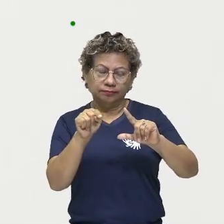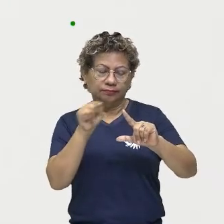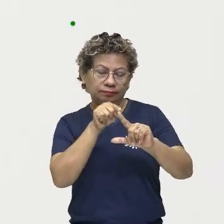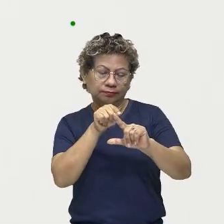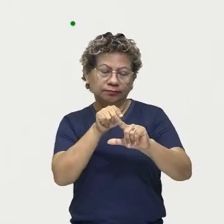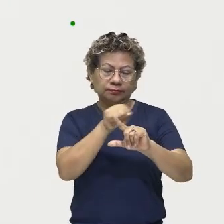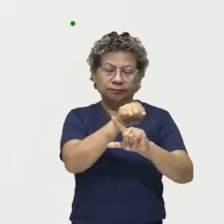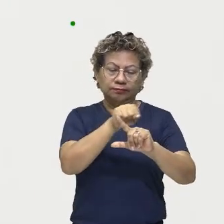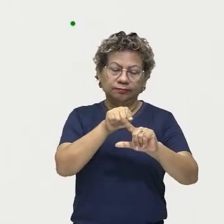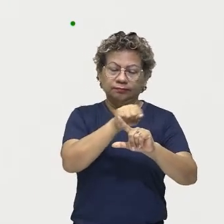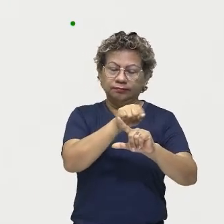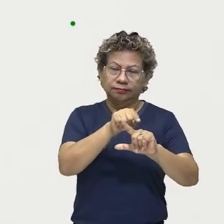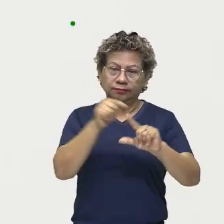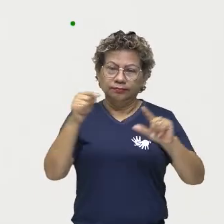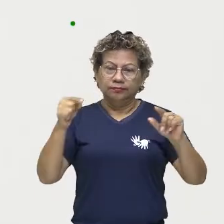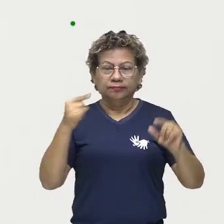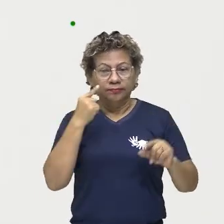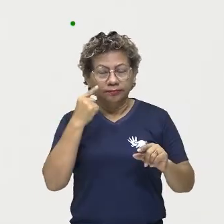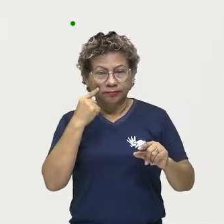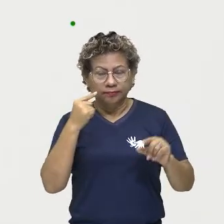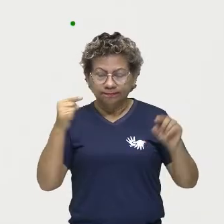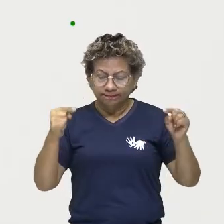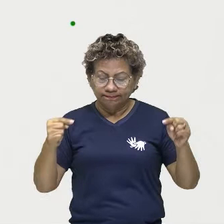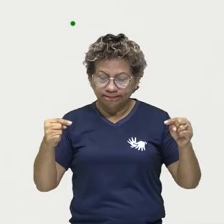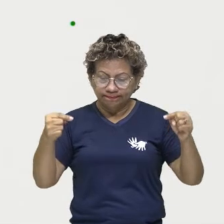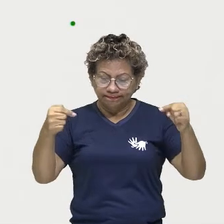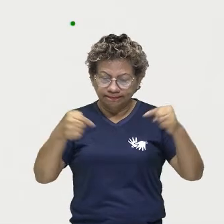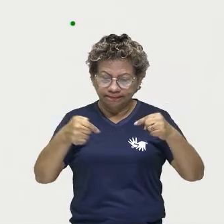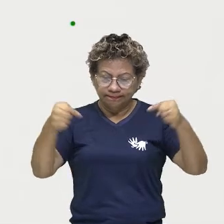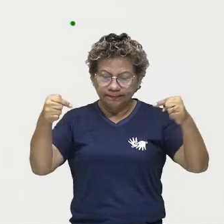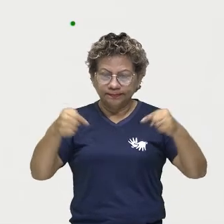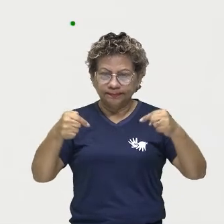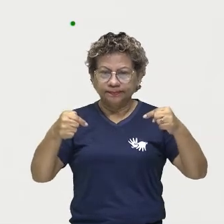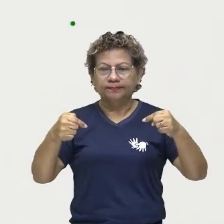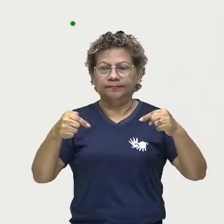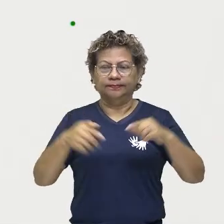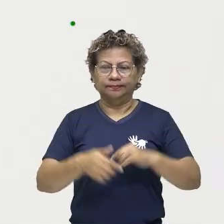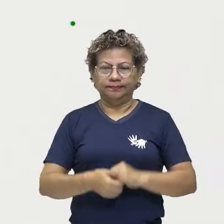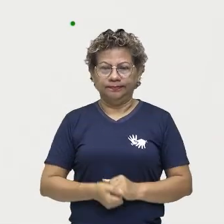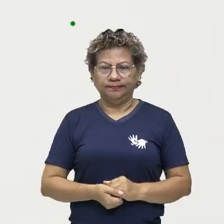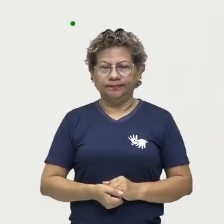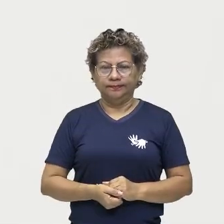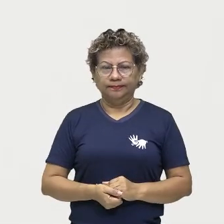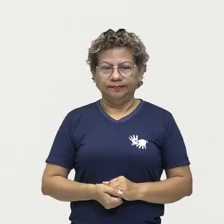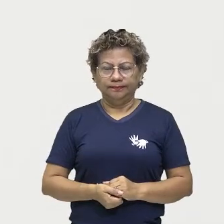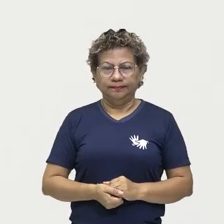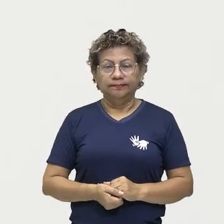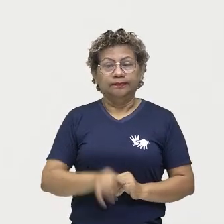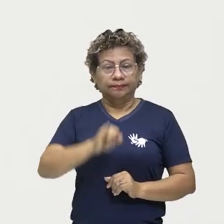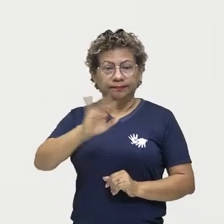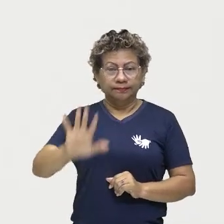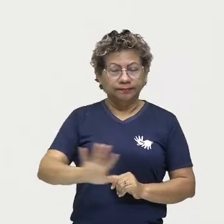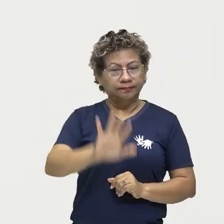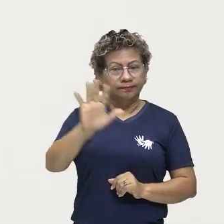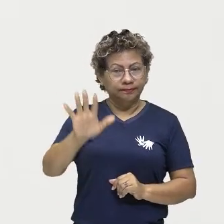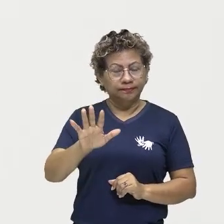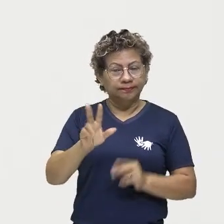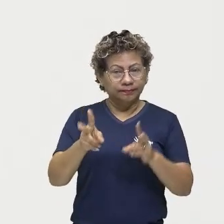outra mediana em relação ao vértice B. E a figura vai ficar assim, ó.